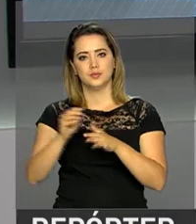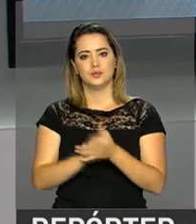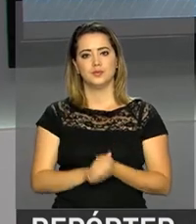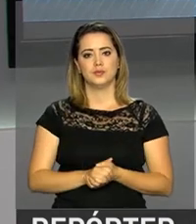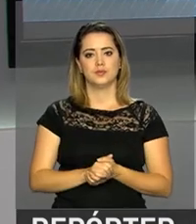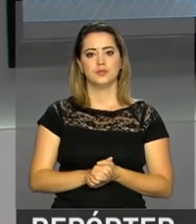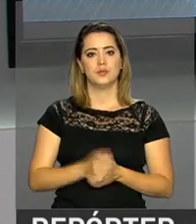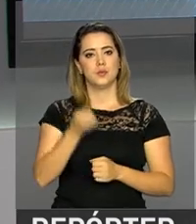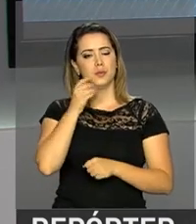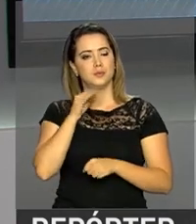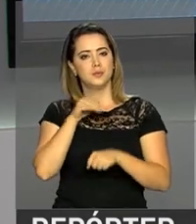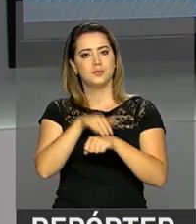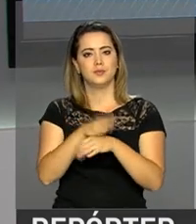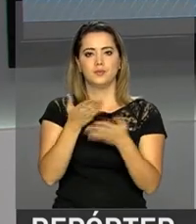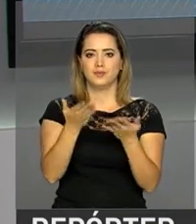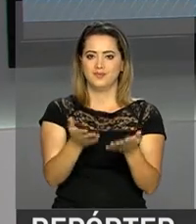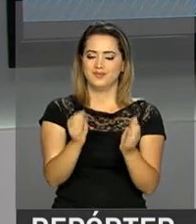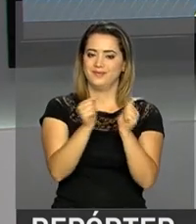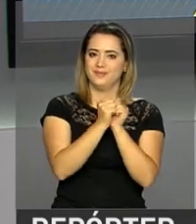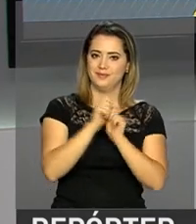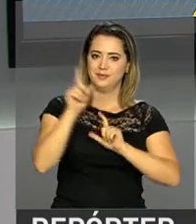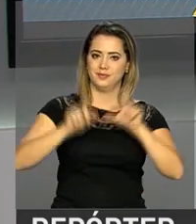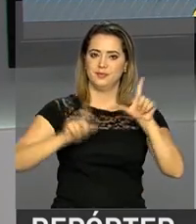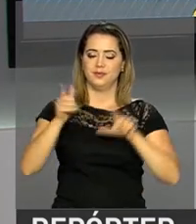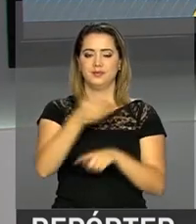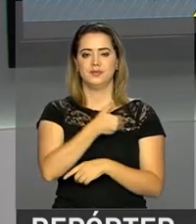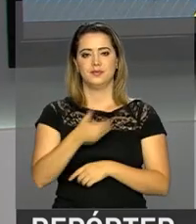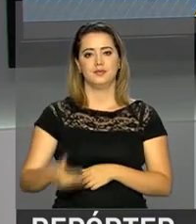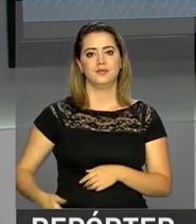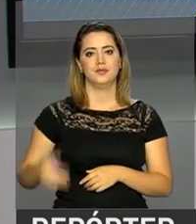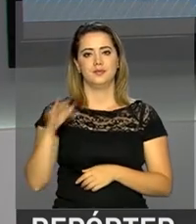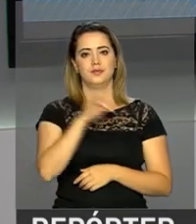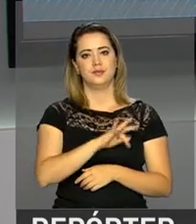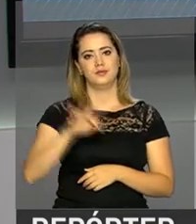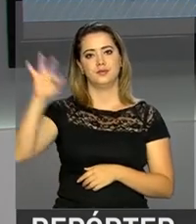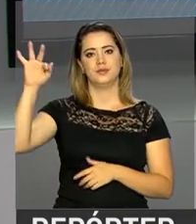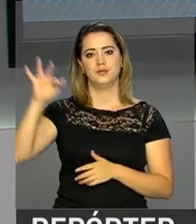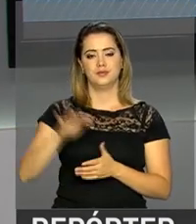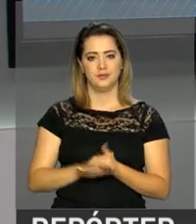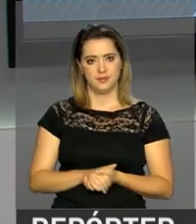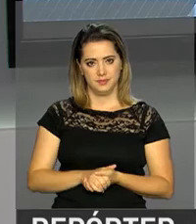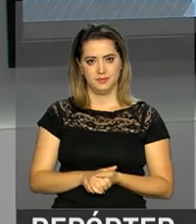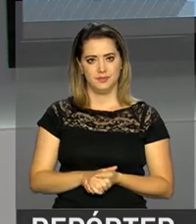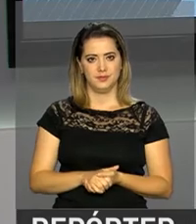outras informações. Uma boa noite para você e continue com a gente na NBR, a TV